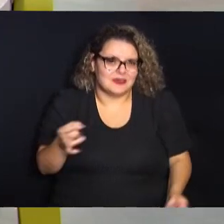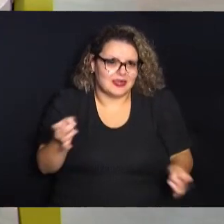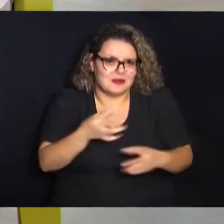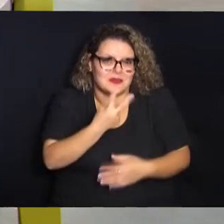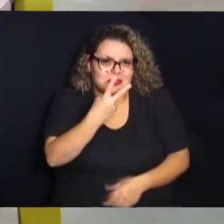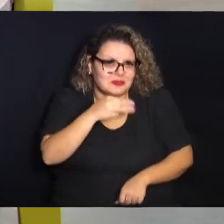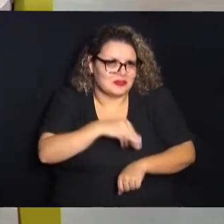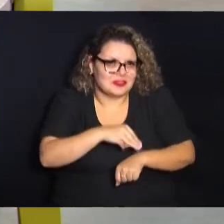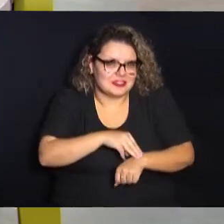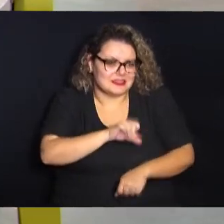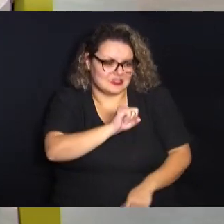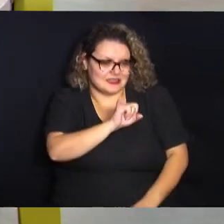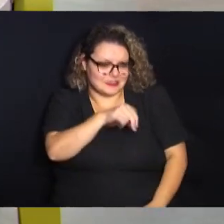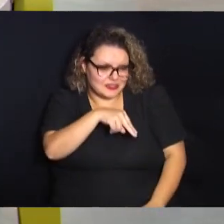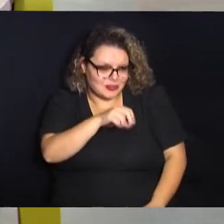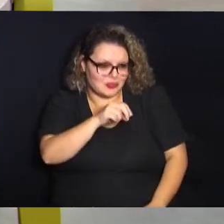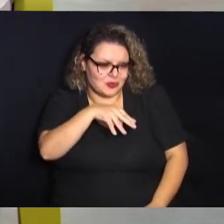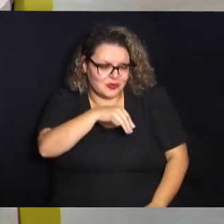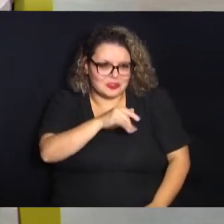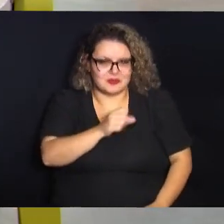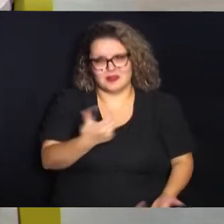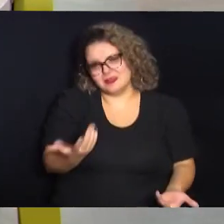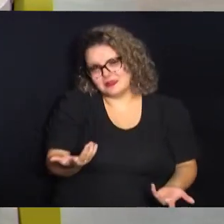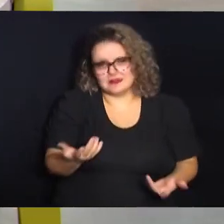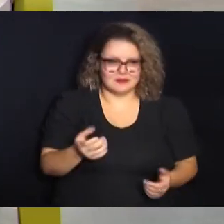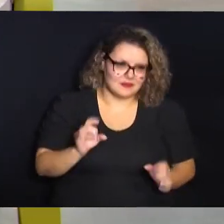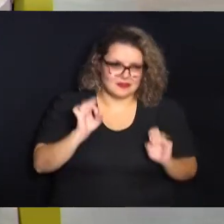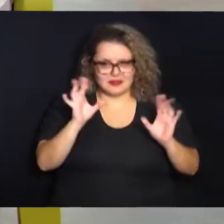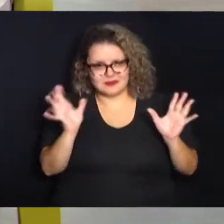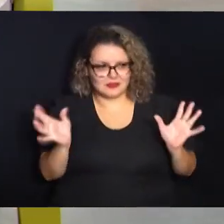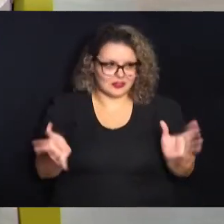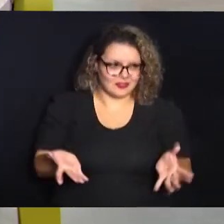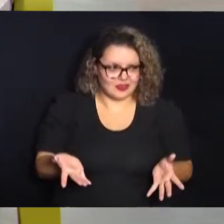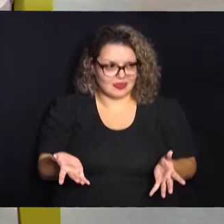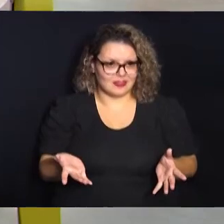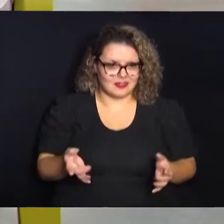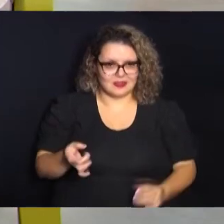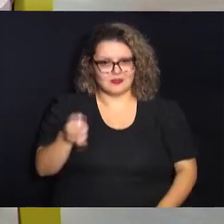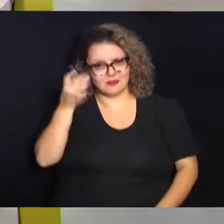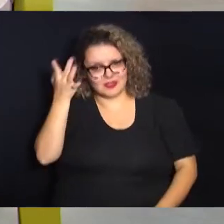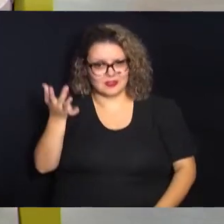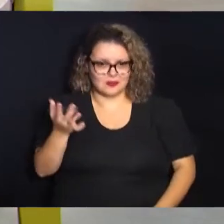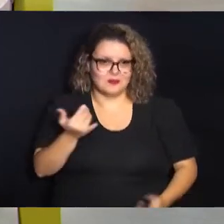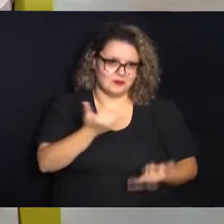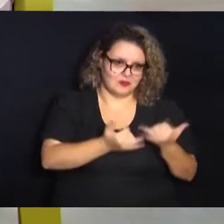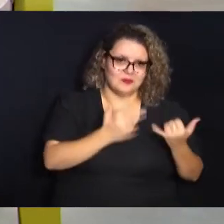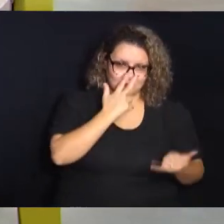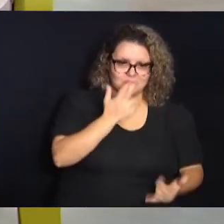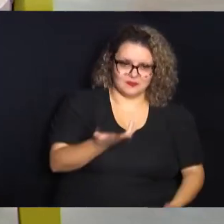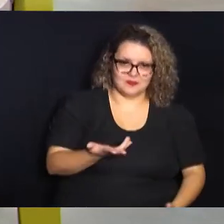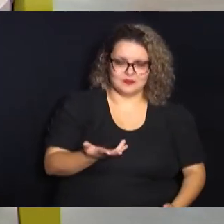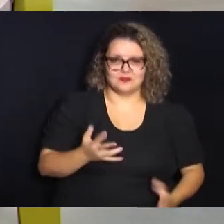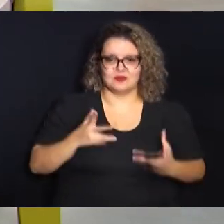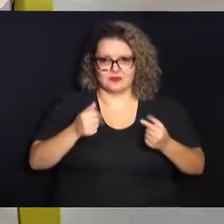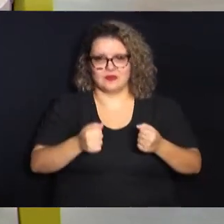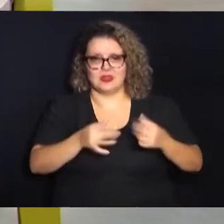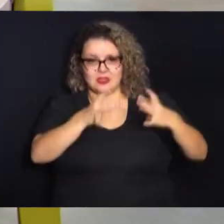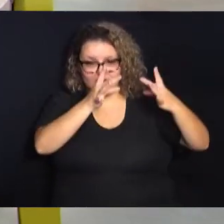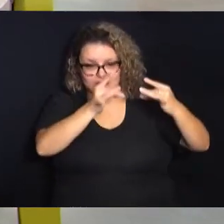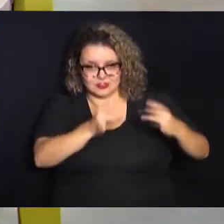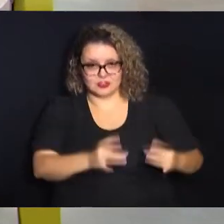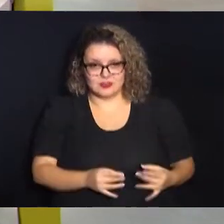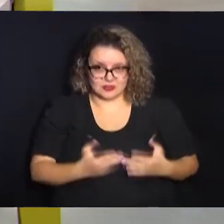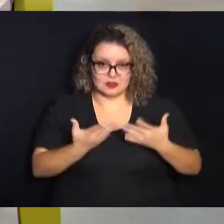2 minutos, sinônimo, não é? Que é beleza, tal, é o que é parecido, é igual. Tem todas